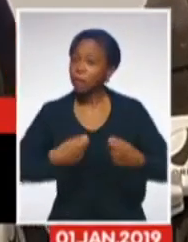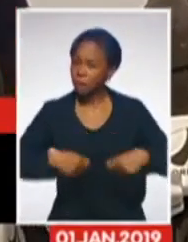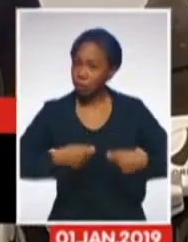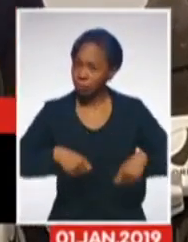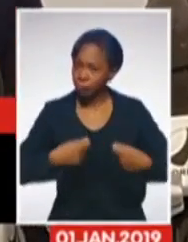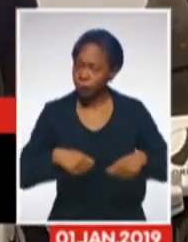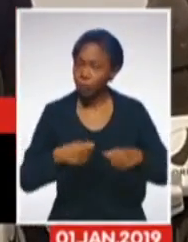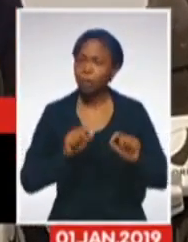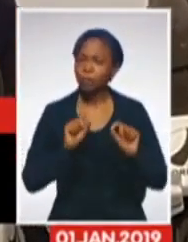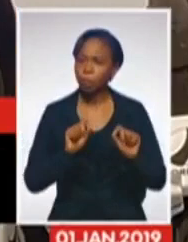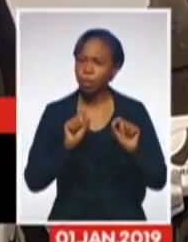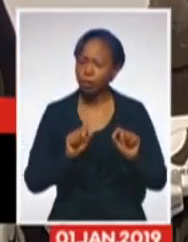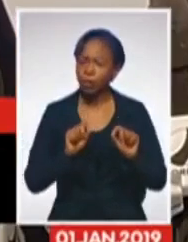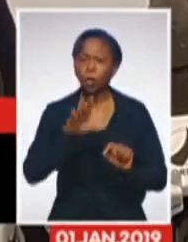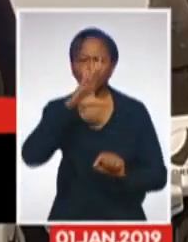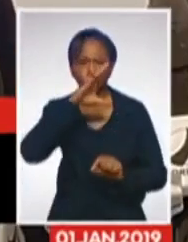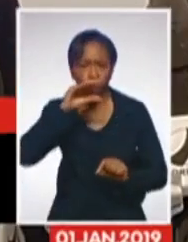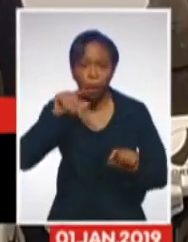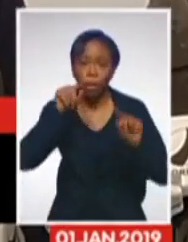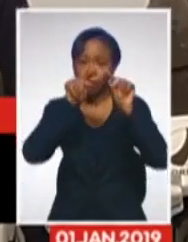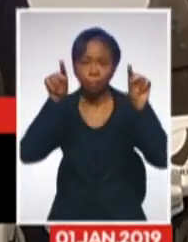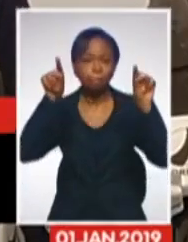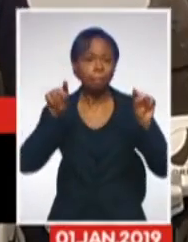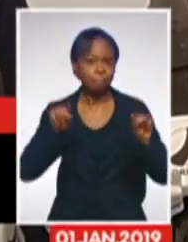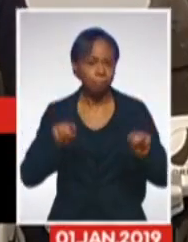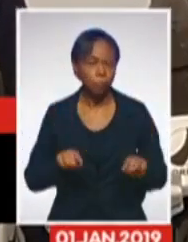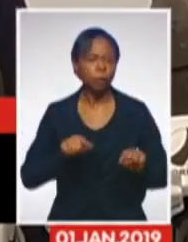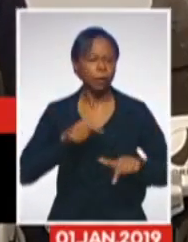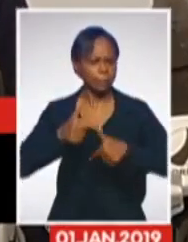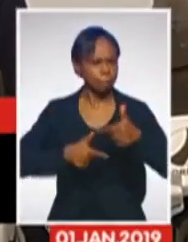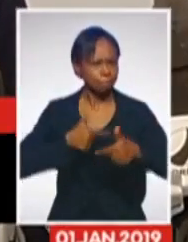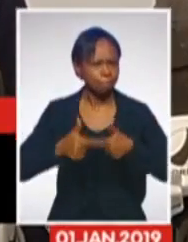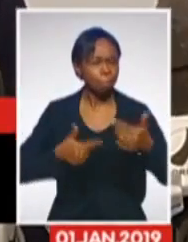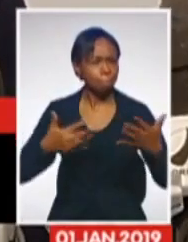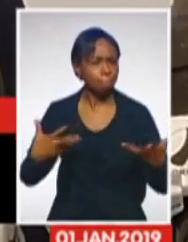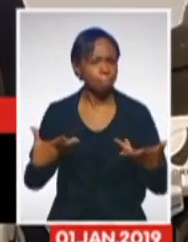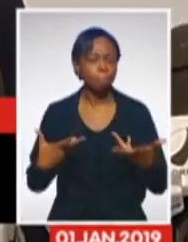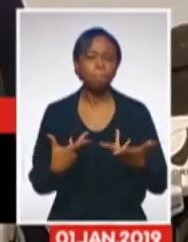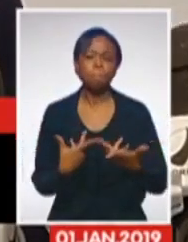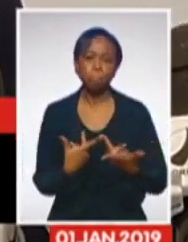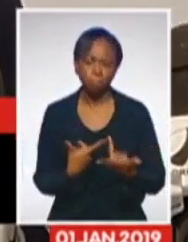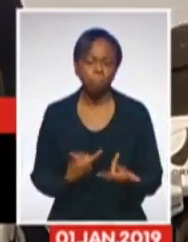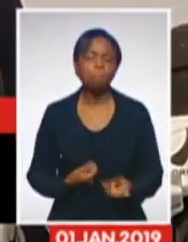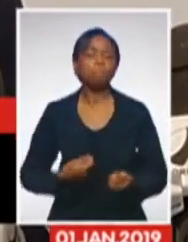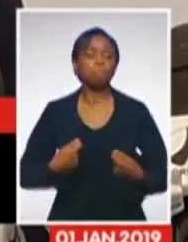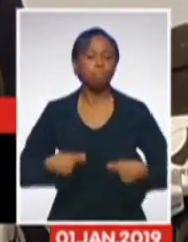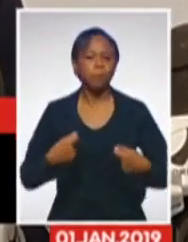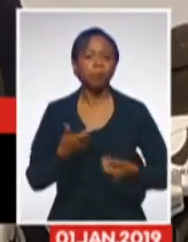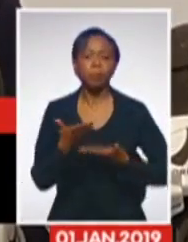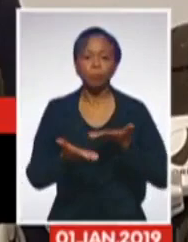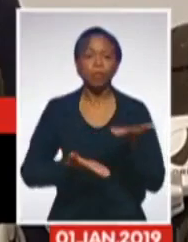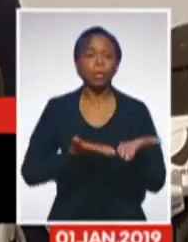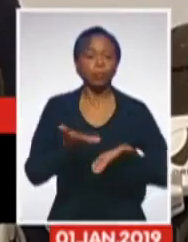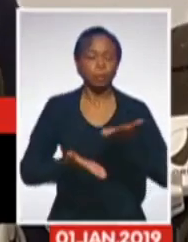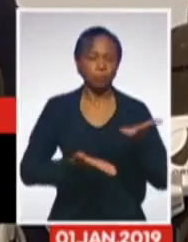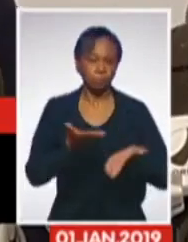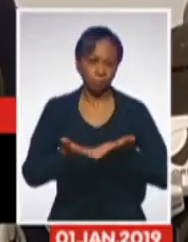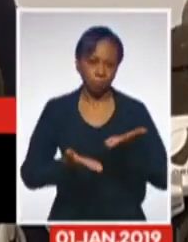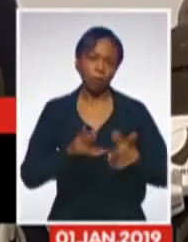consiga exercer a sua função com excelência no que diz respeito ao atendimento à